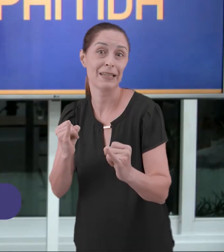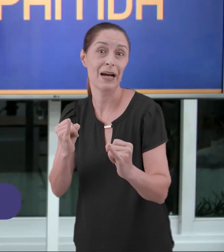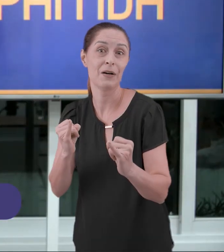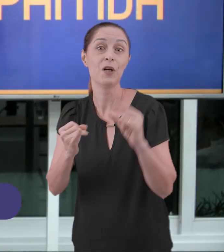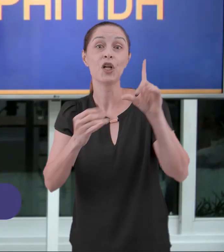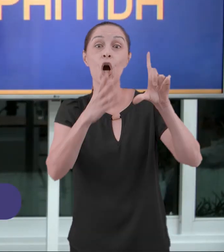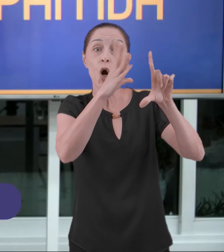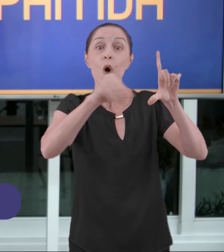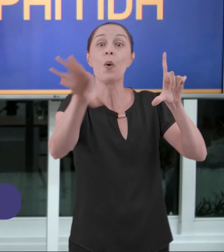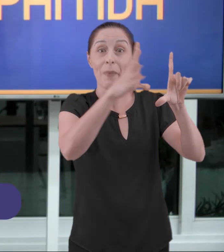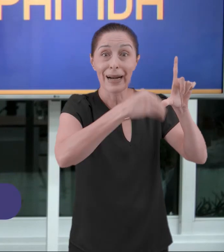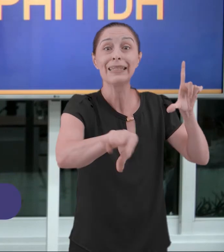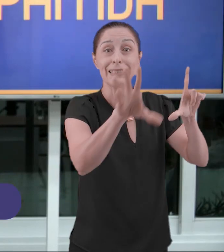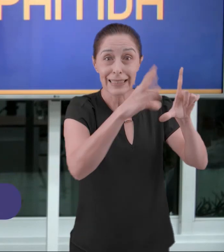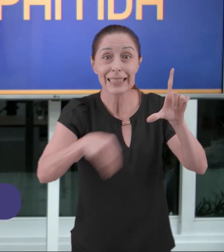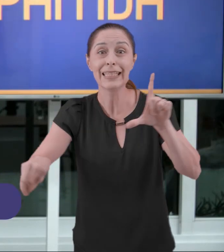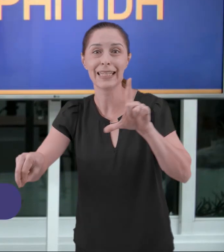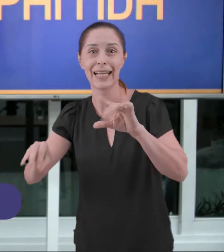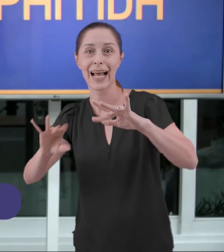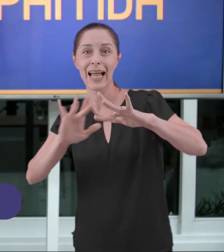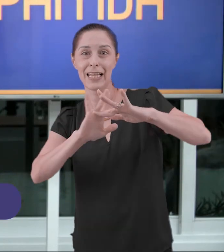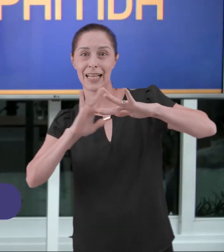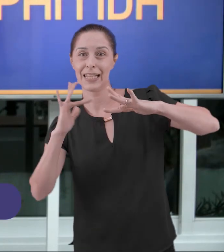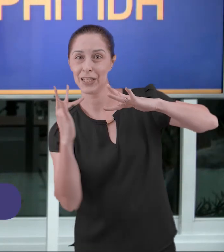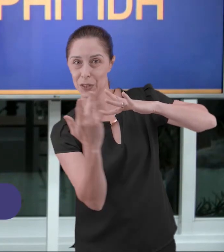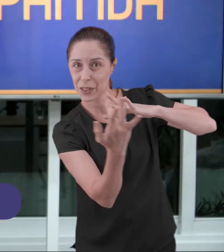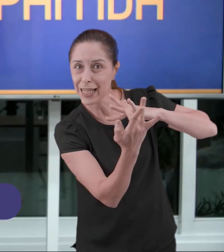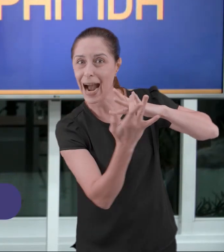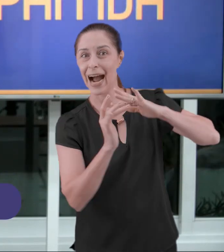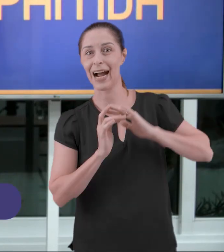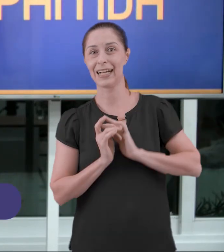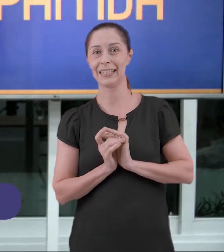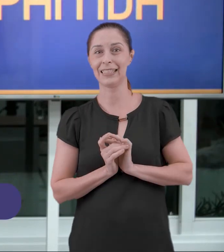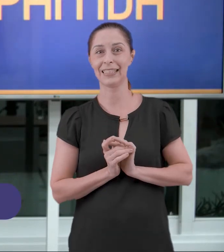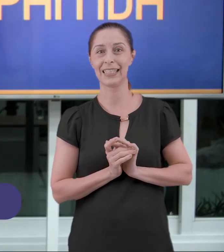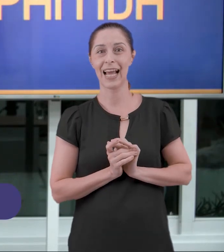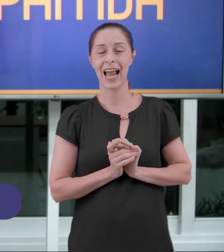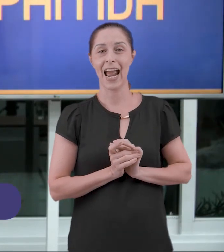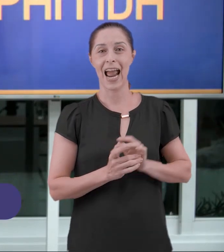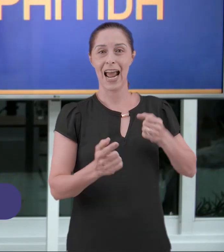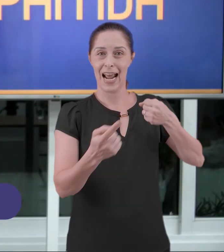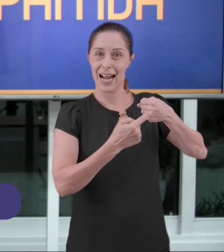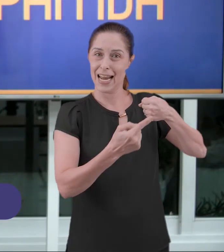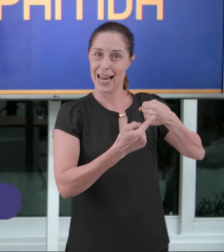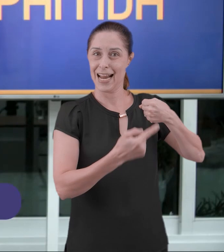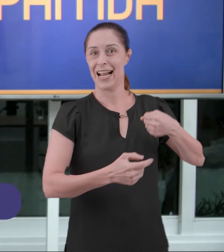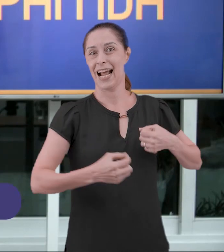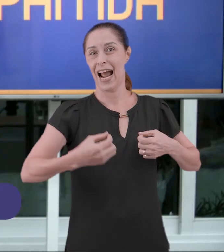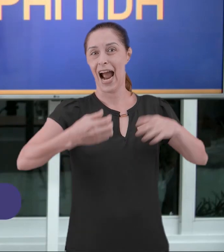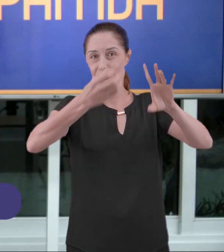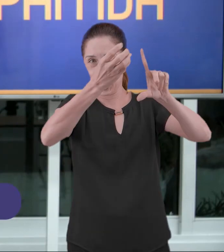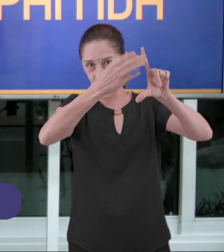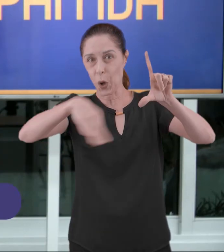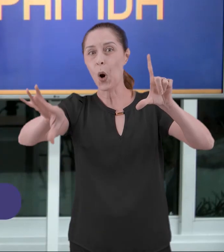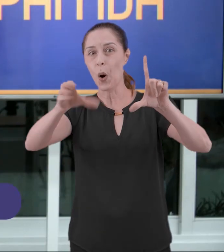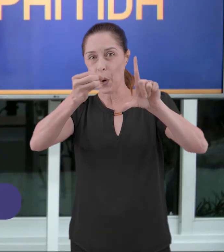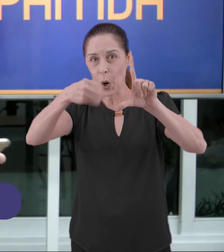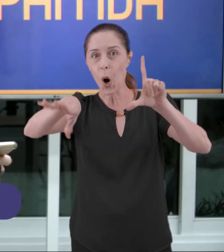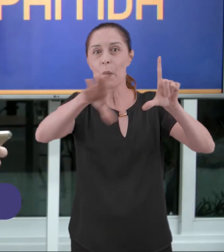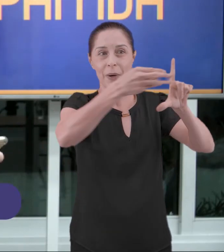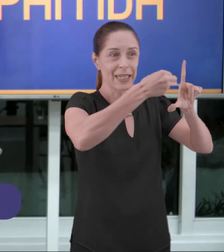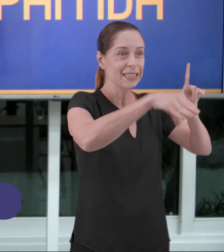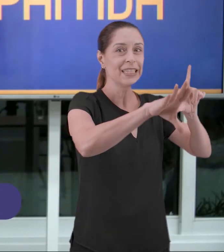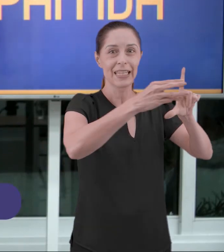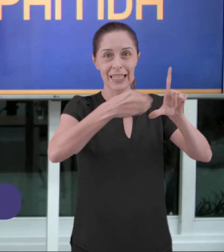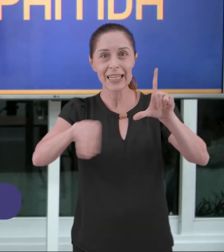Então compartilha, se inscreve aí no canal, compartilha, clica aí no link, copia, cola lá, manda para os seus grupos e fala, alguém tem